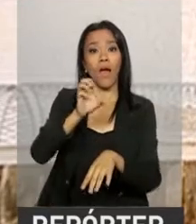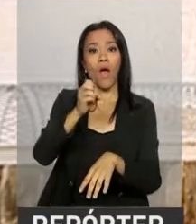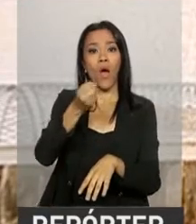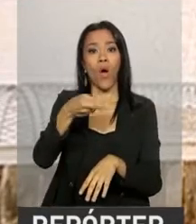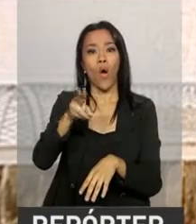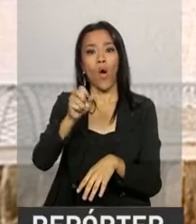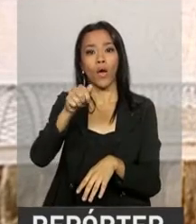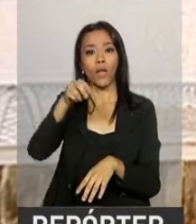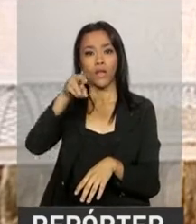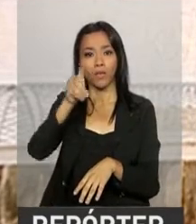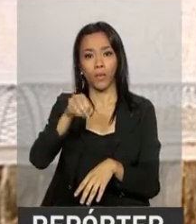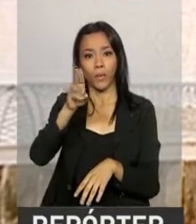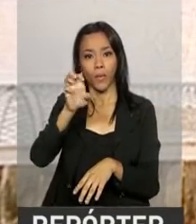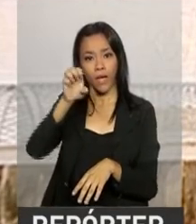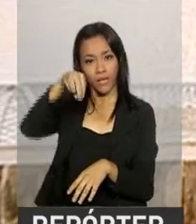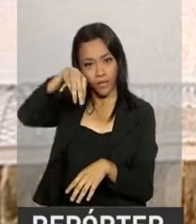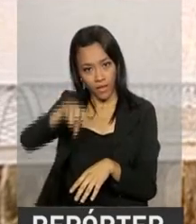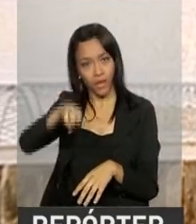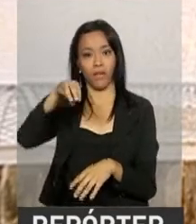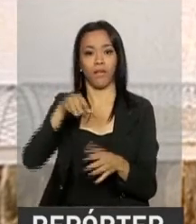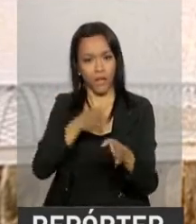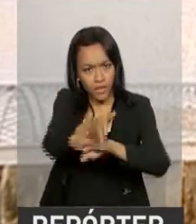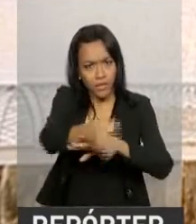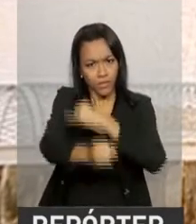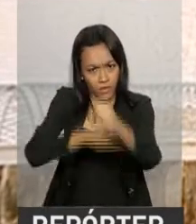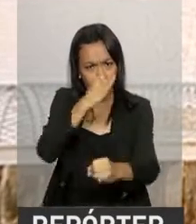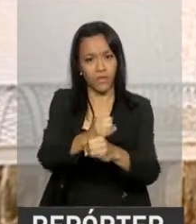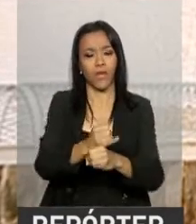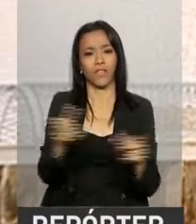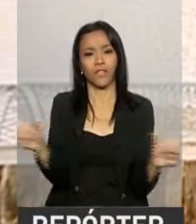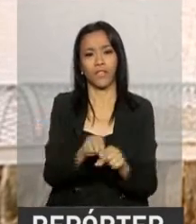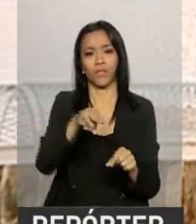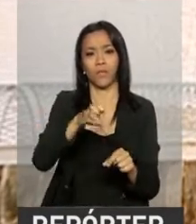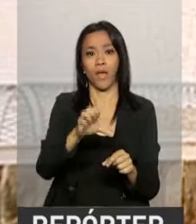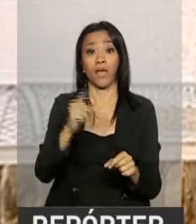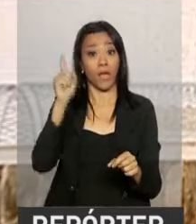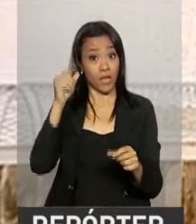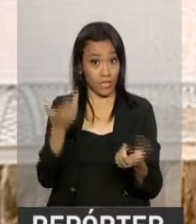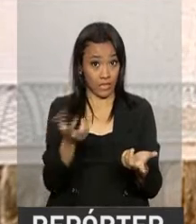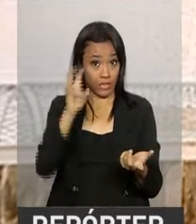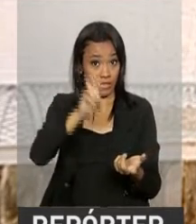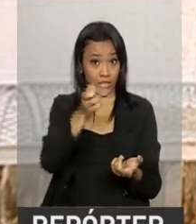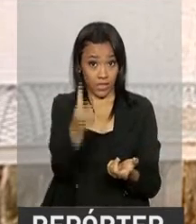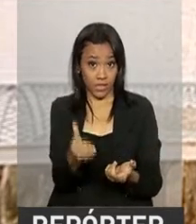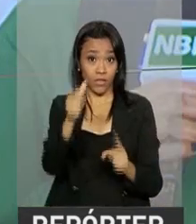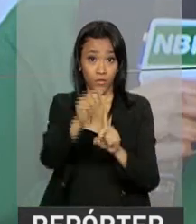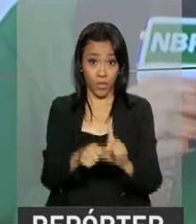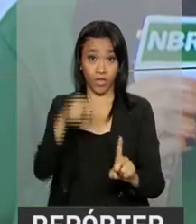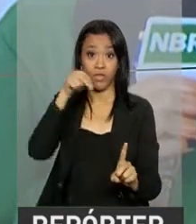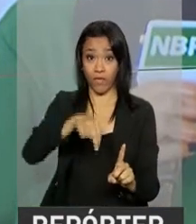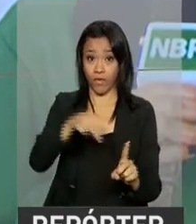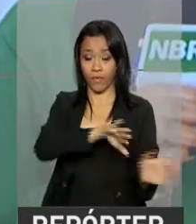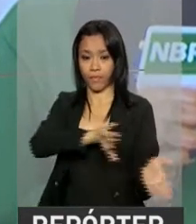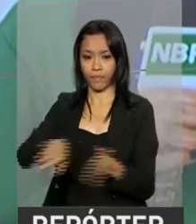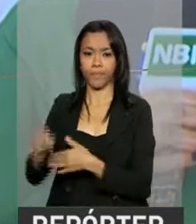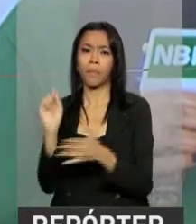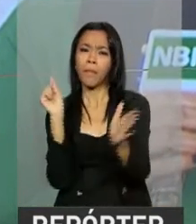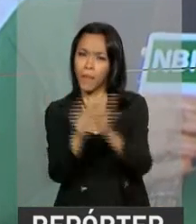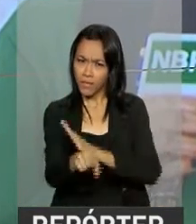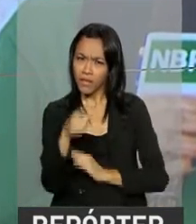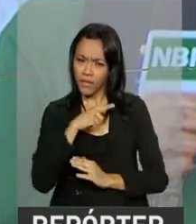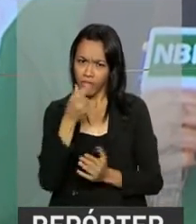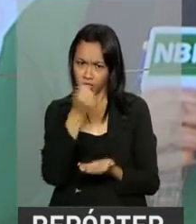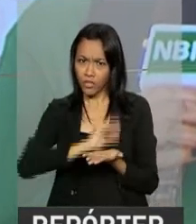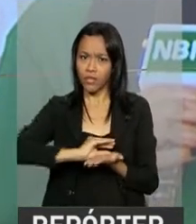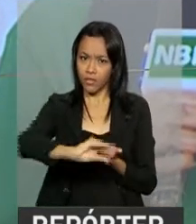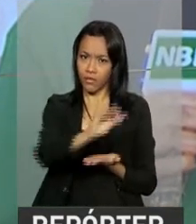horadoenem.mec.gov.br. Lembrando, Renata, que o Enem desse ano acontece entre os dias 5 e 6 de novembro. Renata? A Ola também teve liberação de recursos na área